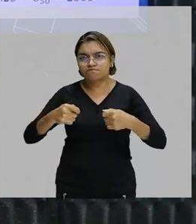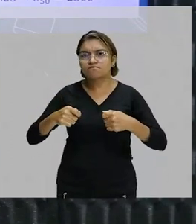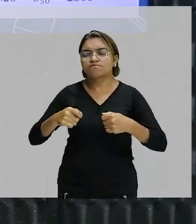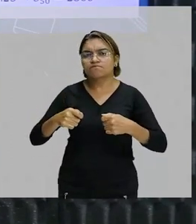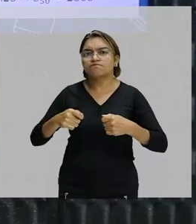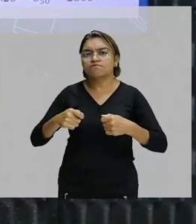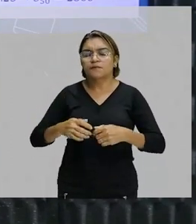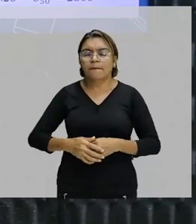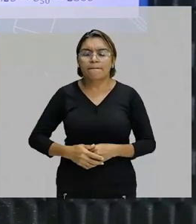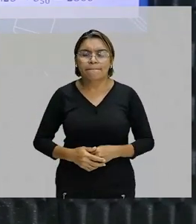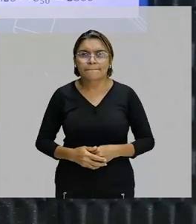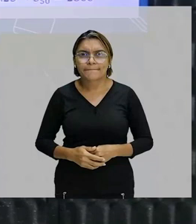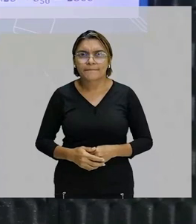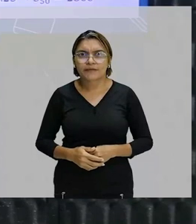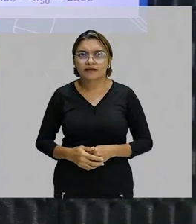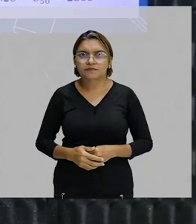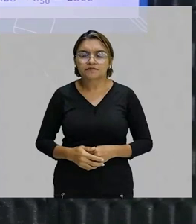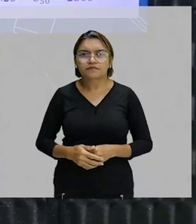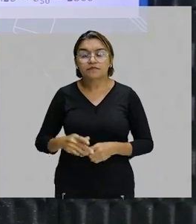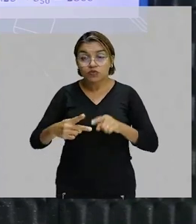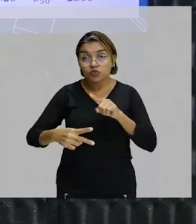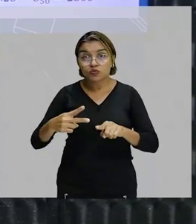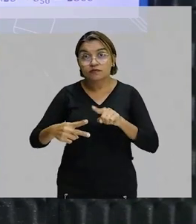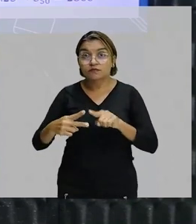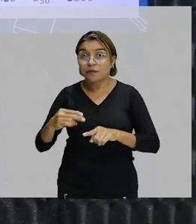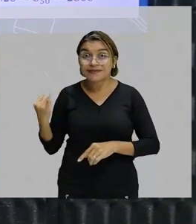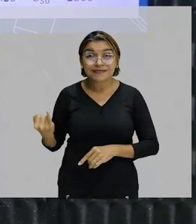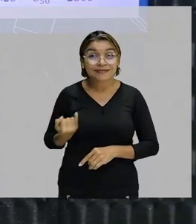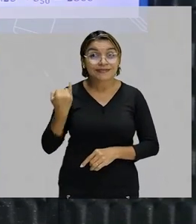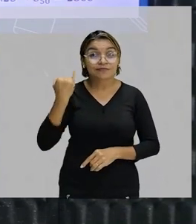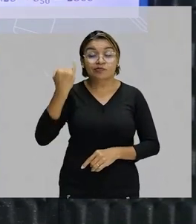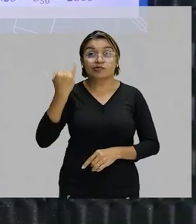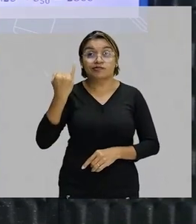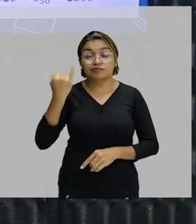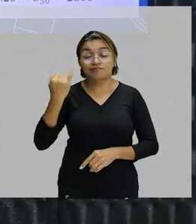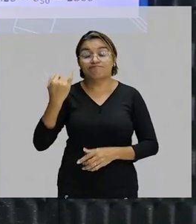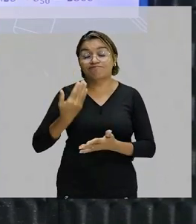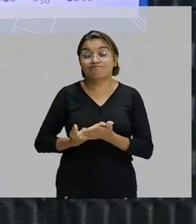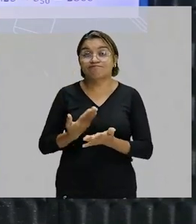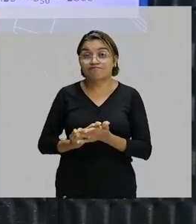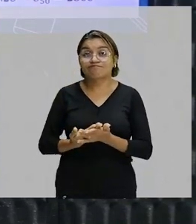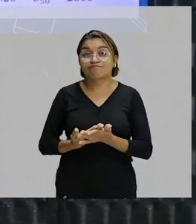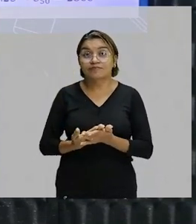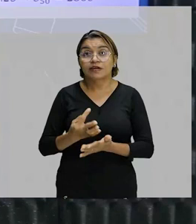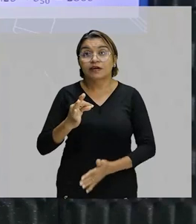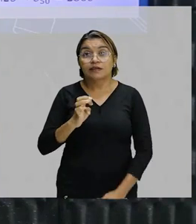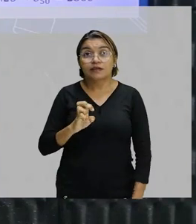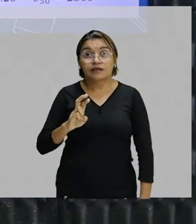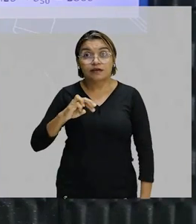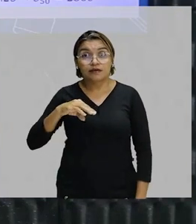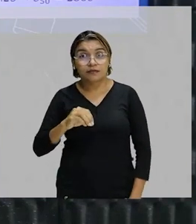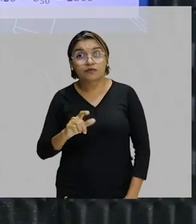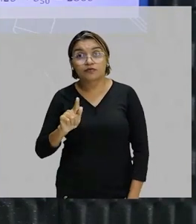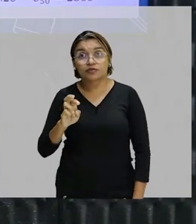termo geral e soma dos termos de uma PA são as duas fórmulas assim importantíssimas dentro desse estudo termo geral vou te repetir